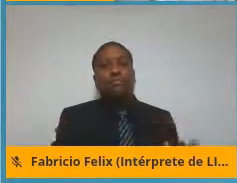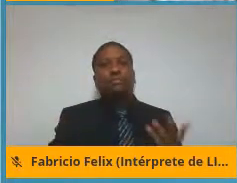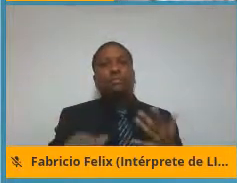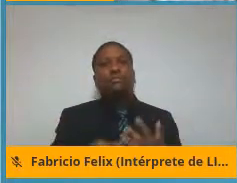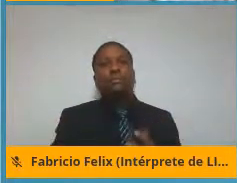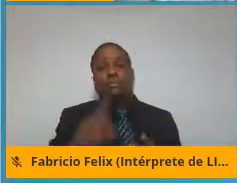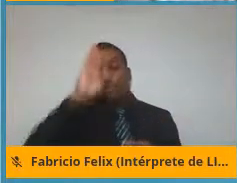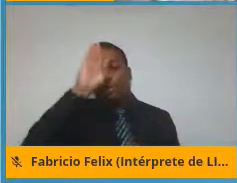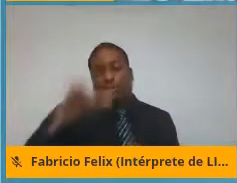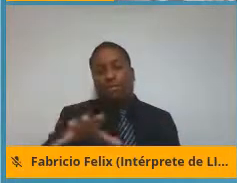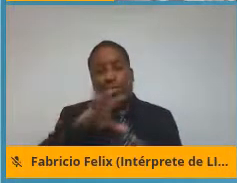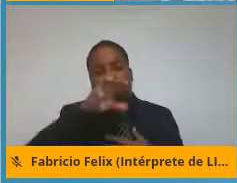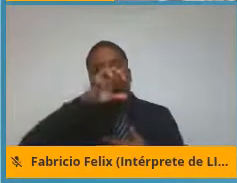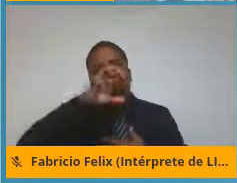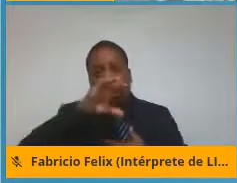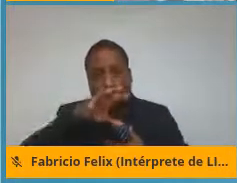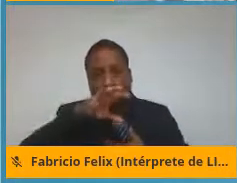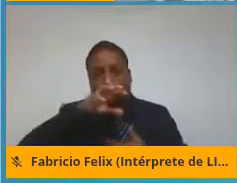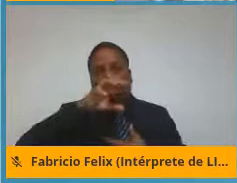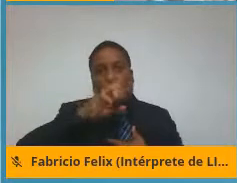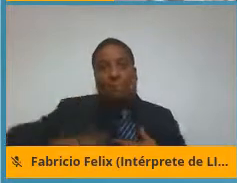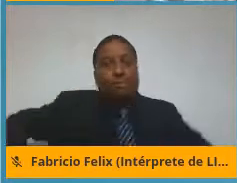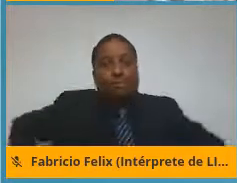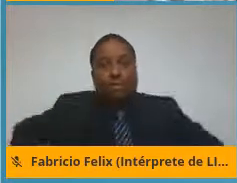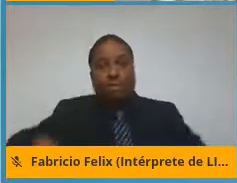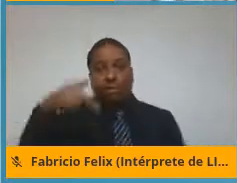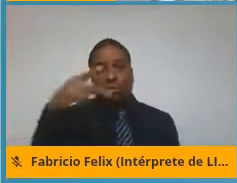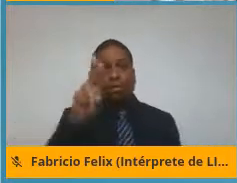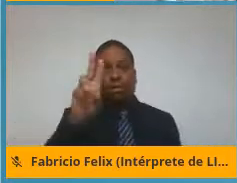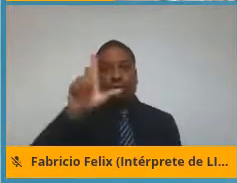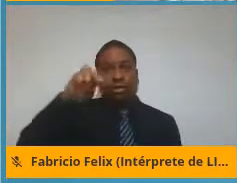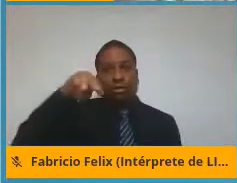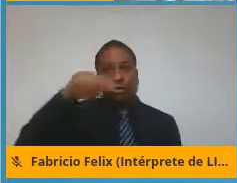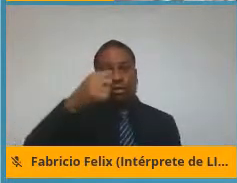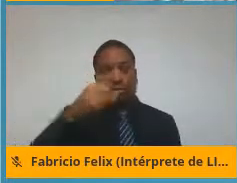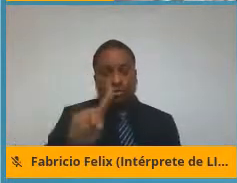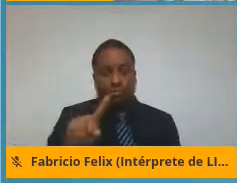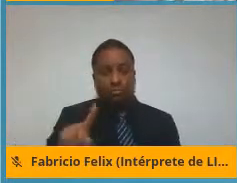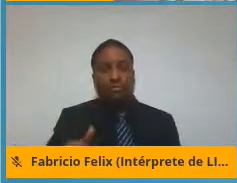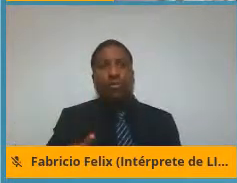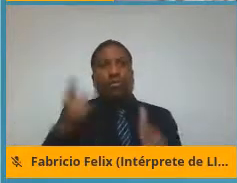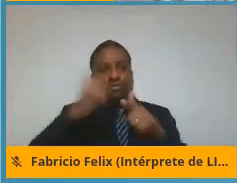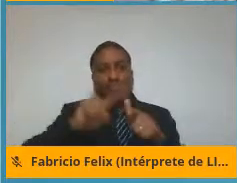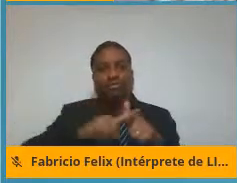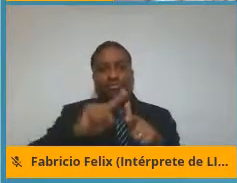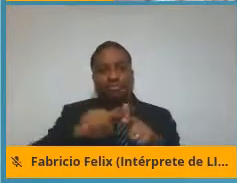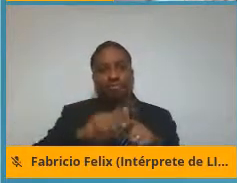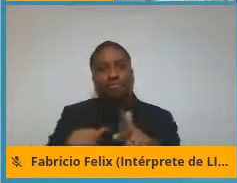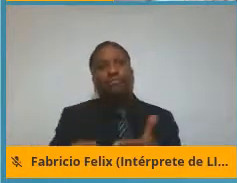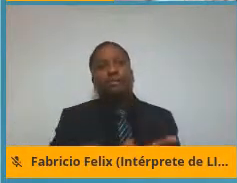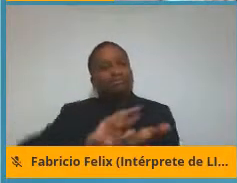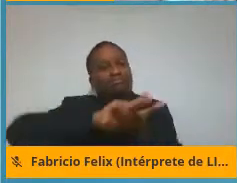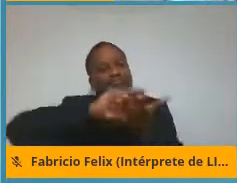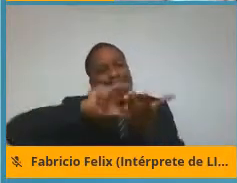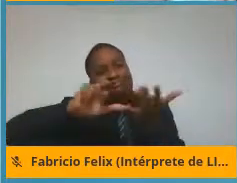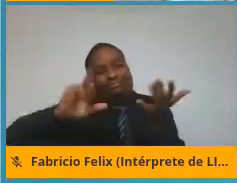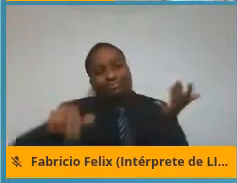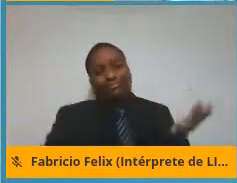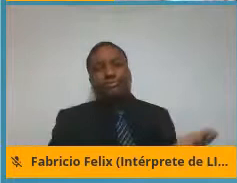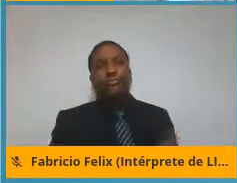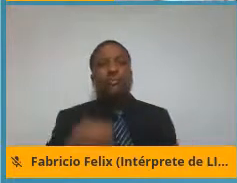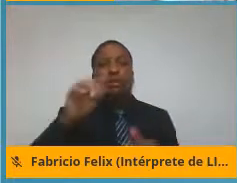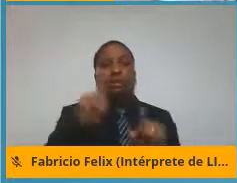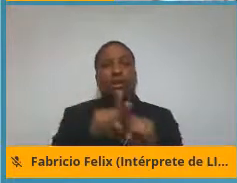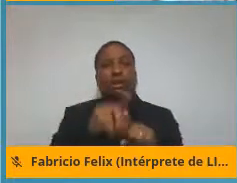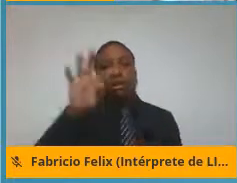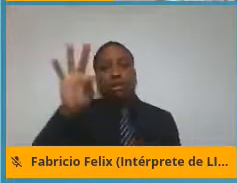insuficiência respiratória por lesão pulmonar e aos chamados fenômenos tromboembólicos, quer dizer, as tromboses e embolias. A trombose é quando o sangue